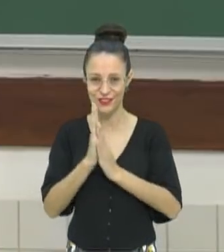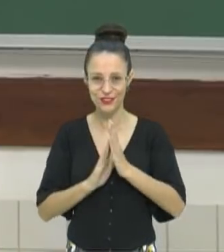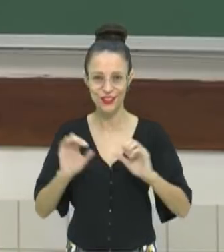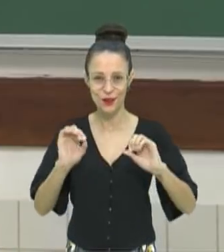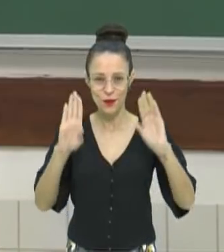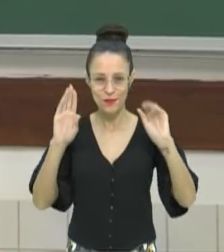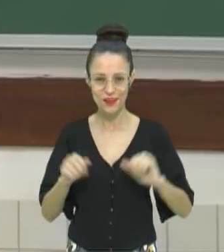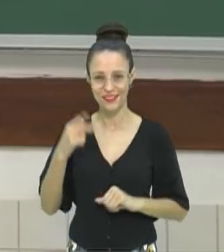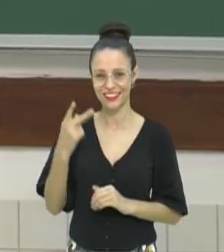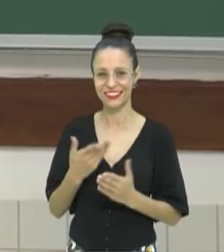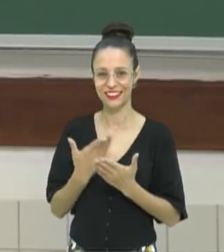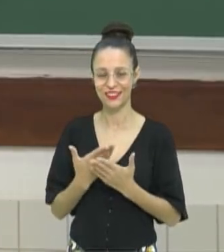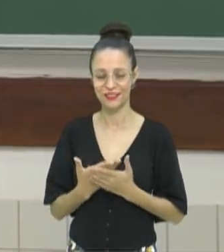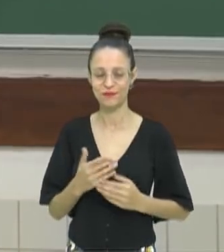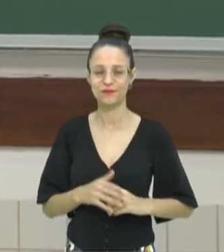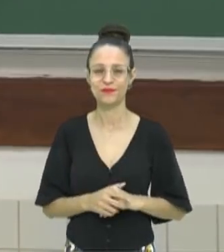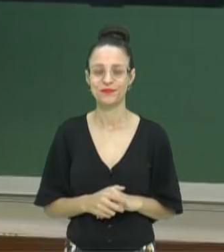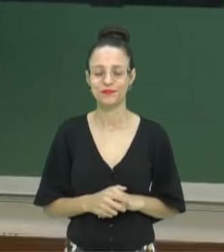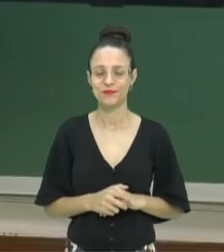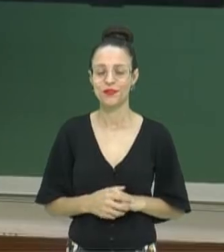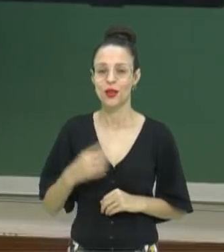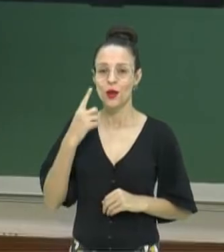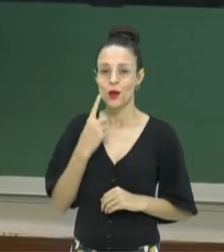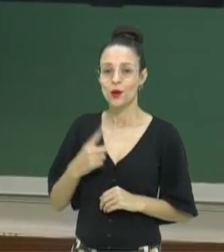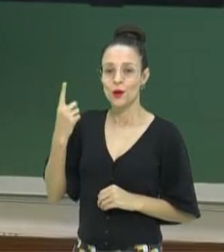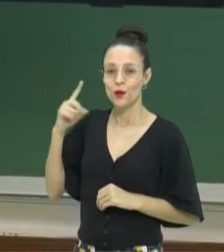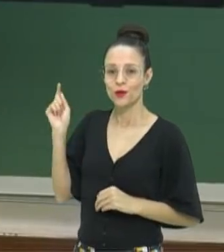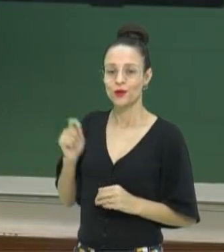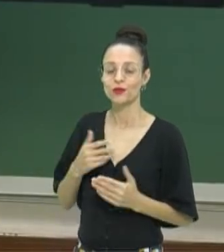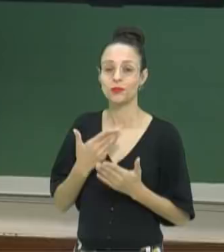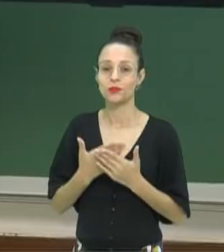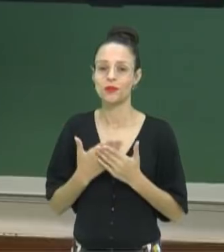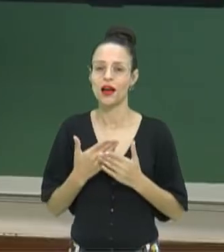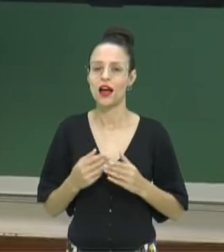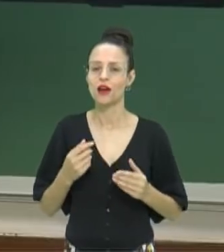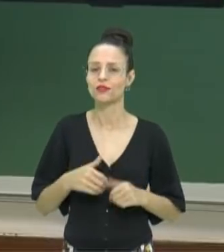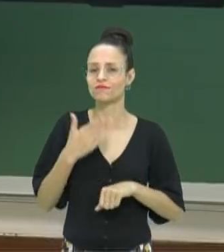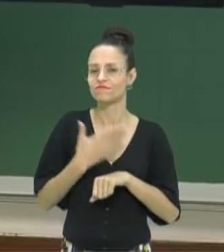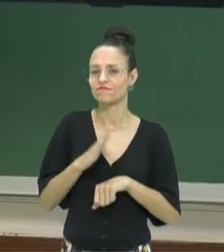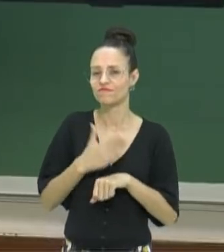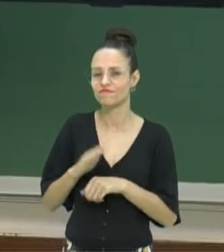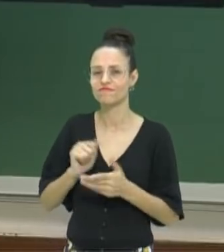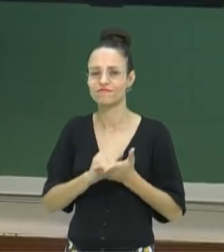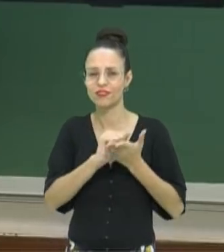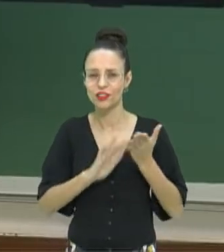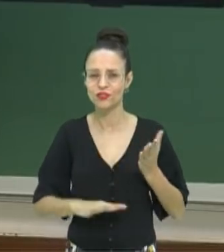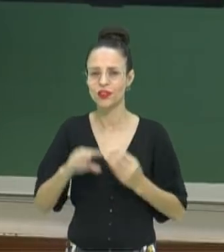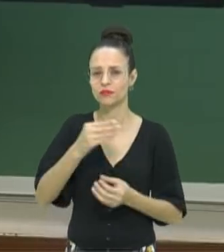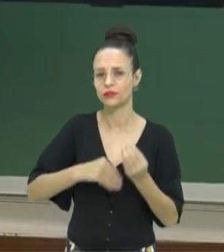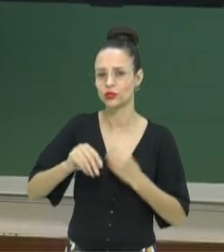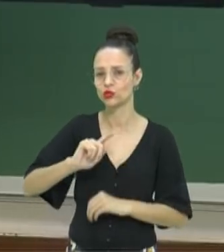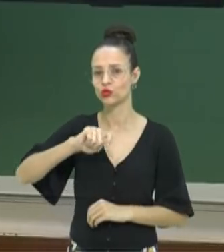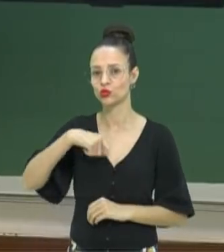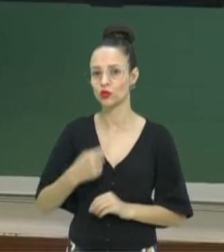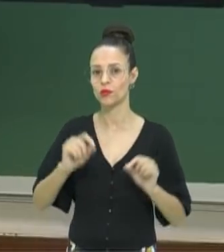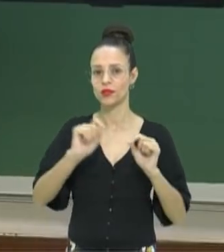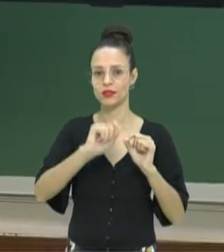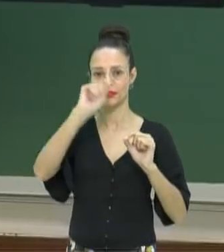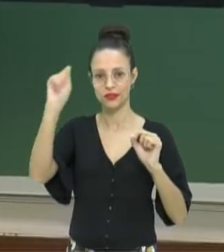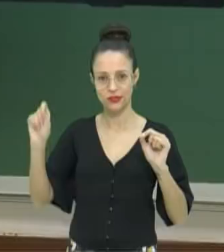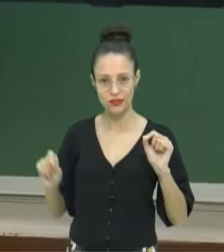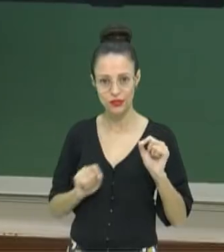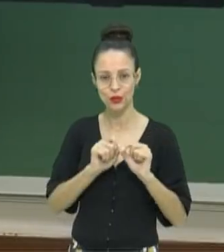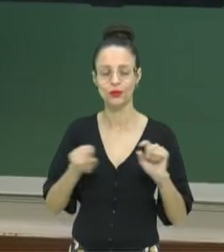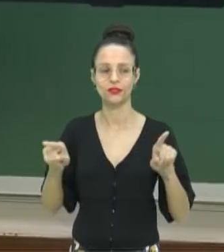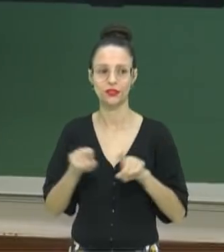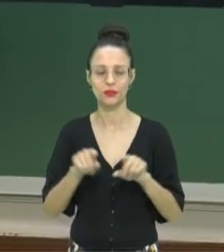estou ansiosa. Olha lá. Na última nós trabalhamos essas situações problemas, então, como eu falei, envolvendo círculo e